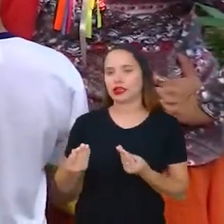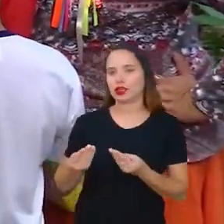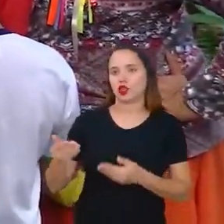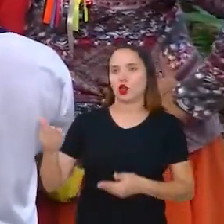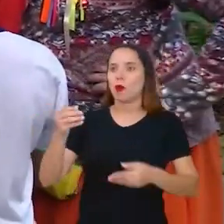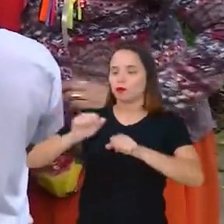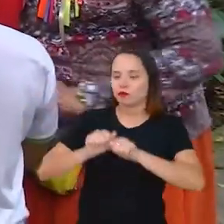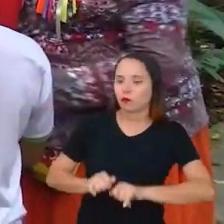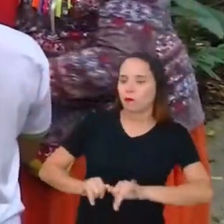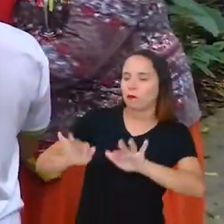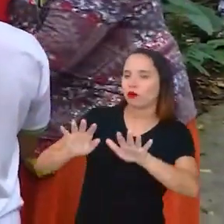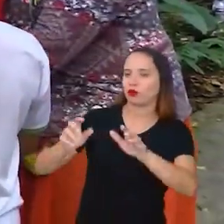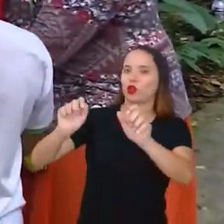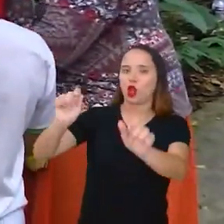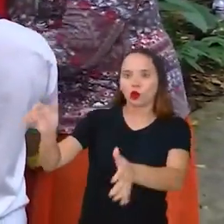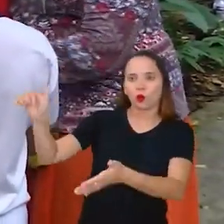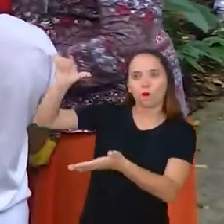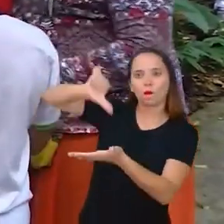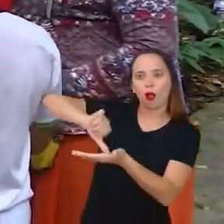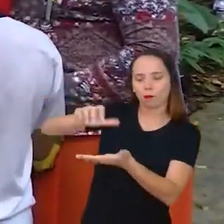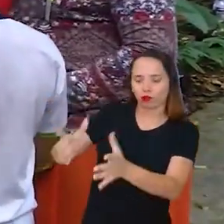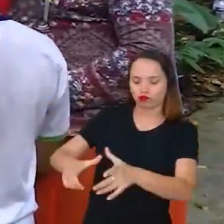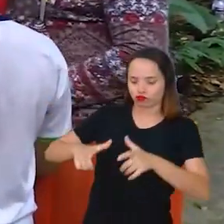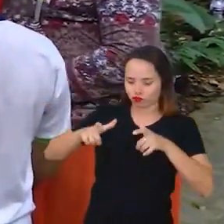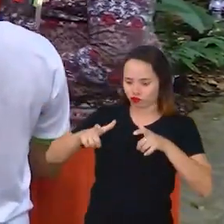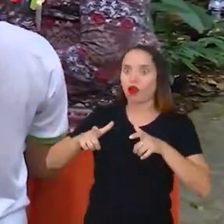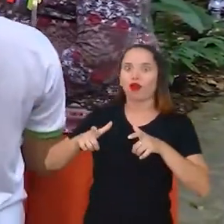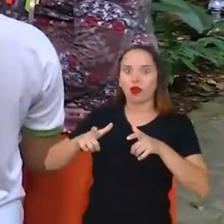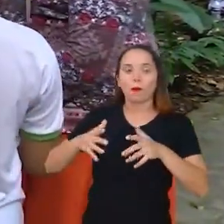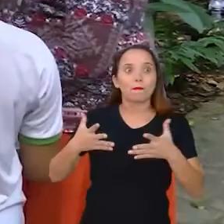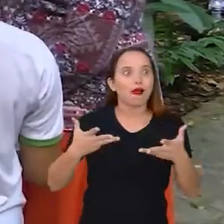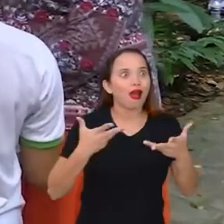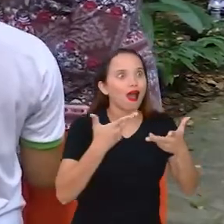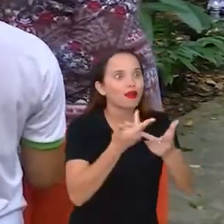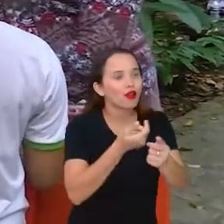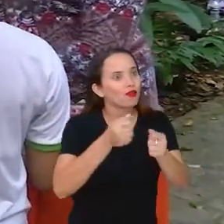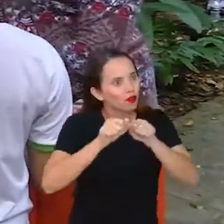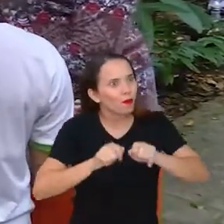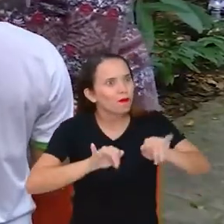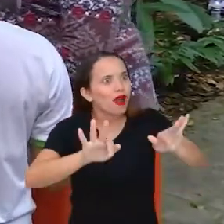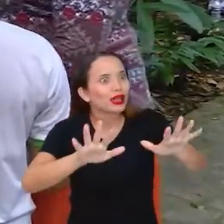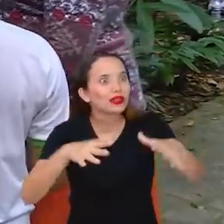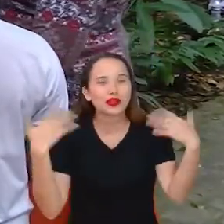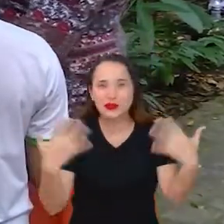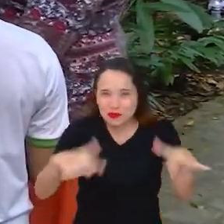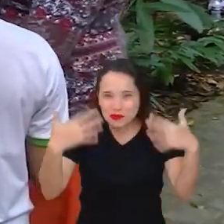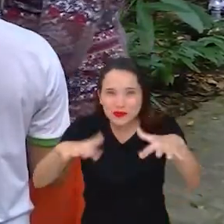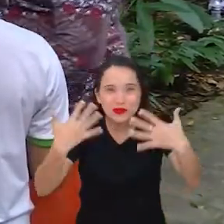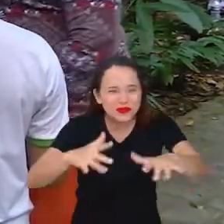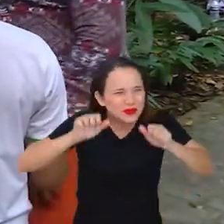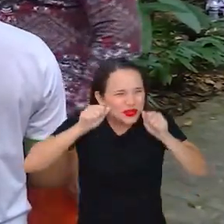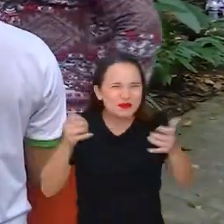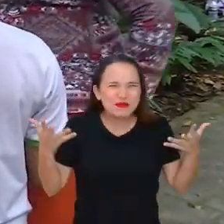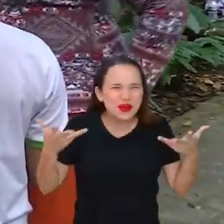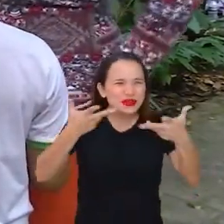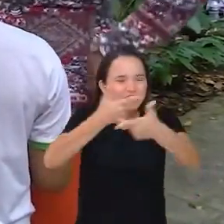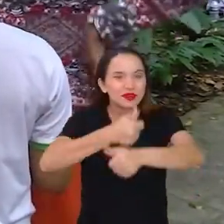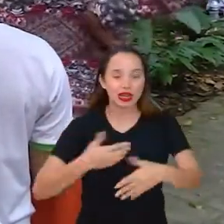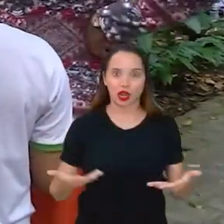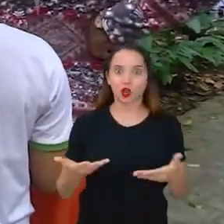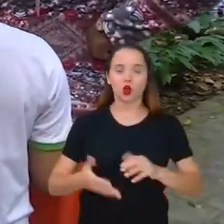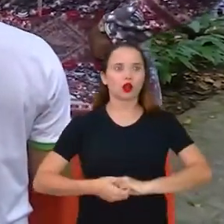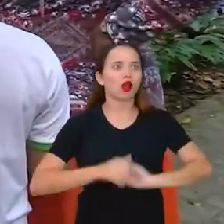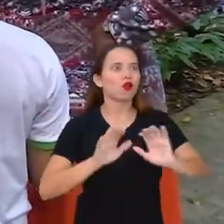partilhar o mapa ai que maravilha eles compartilharam filha agora